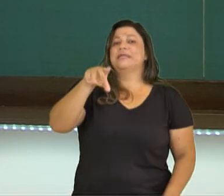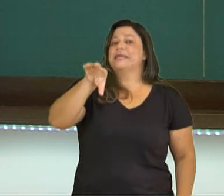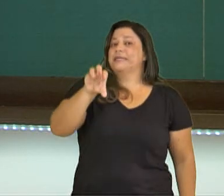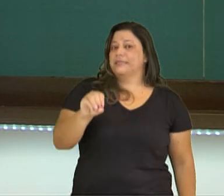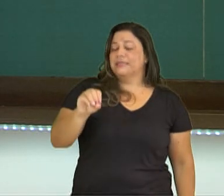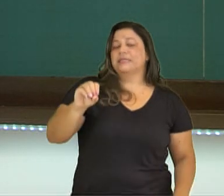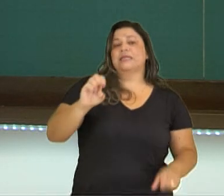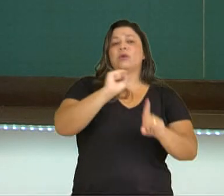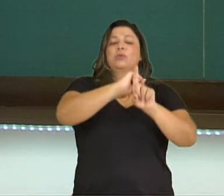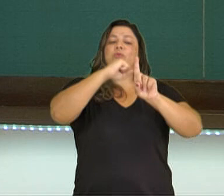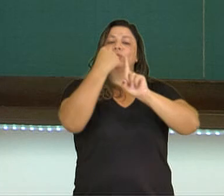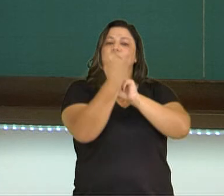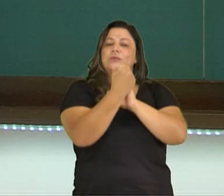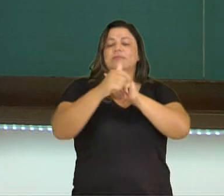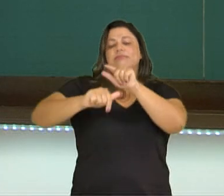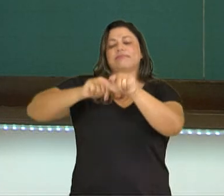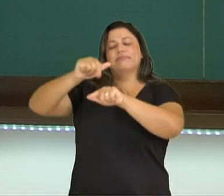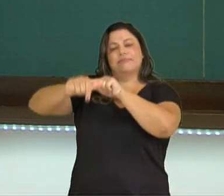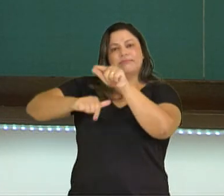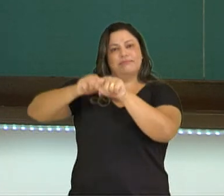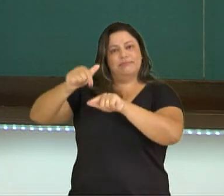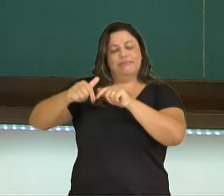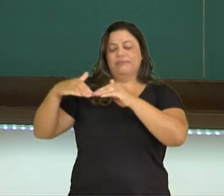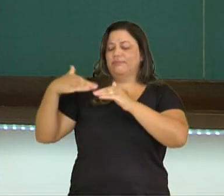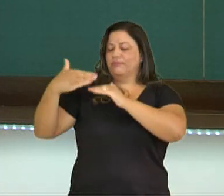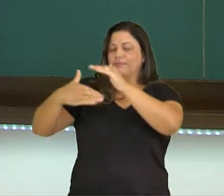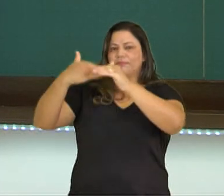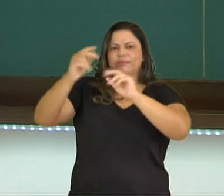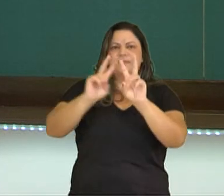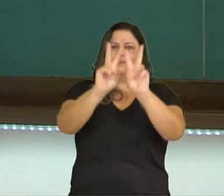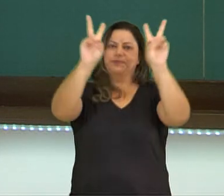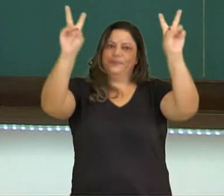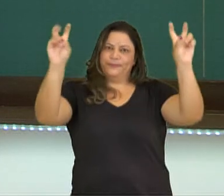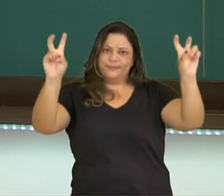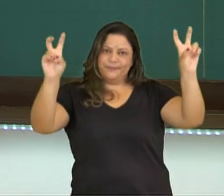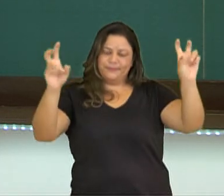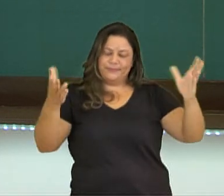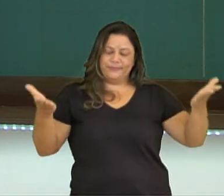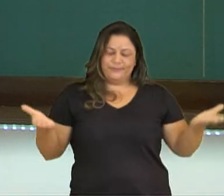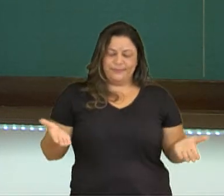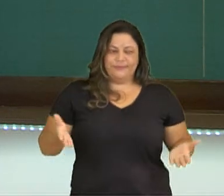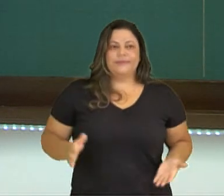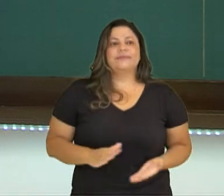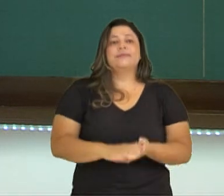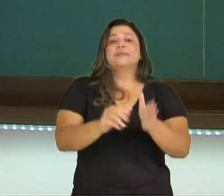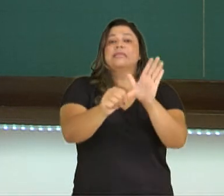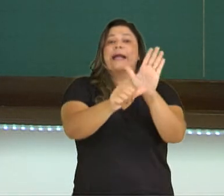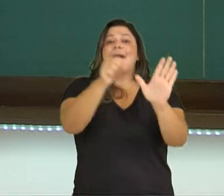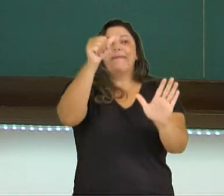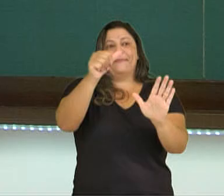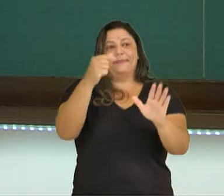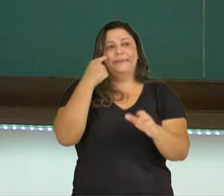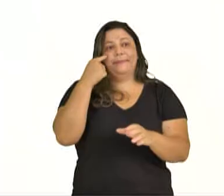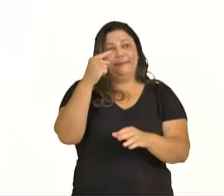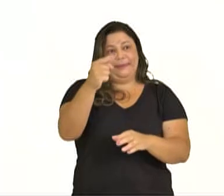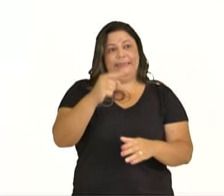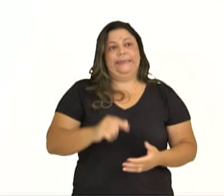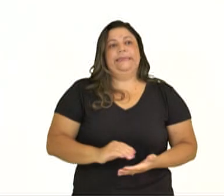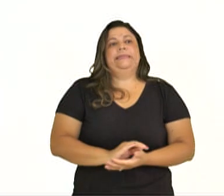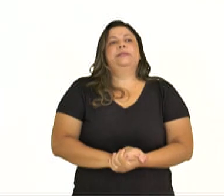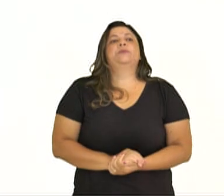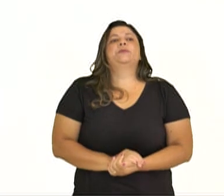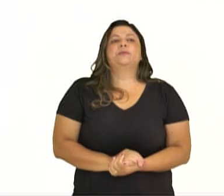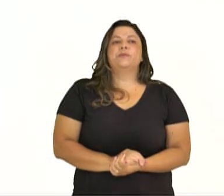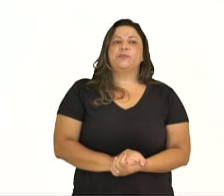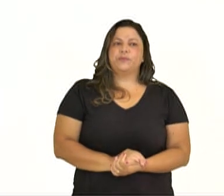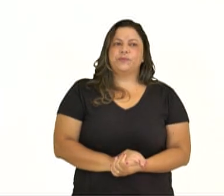hoje é a gente desenvolver um pouquinho a respeito desses temas que colocamos aqui para vocês. Primeira questão ali, da divisão social do